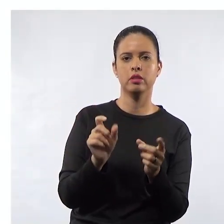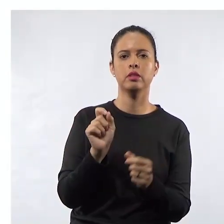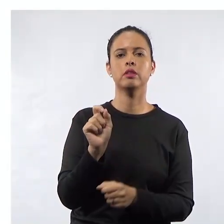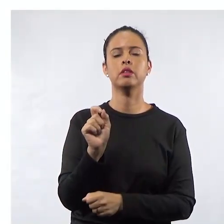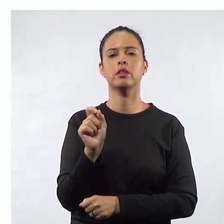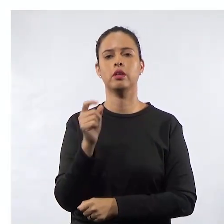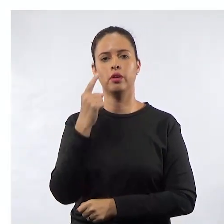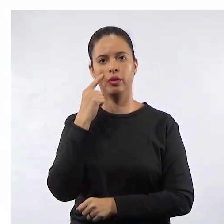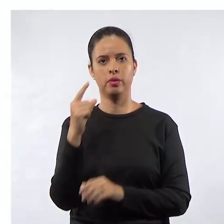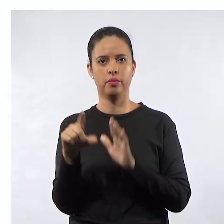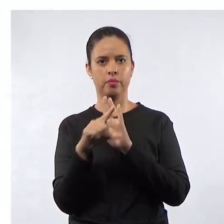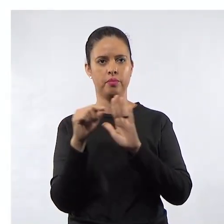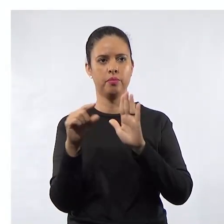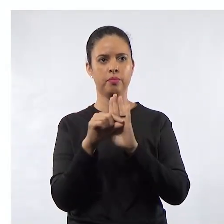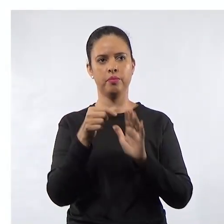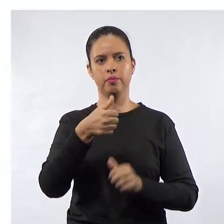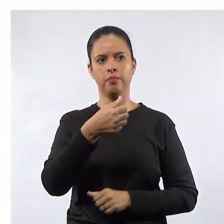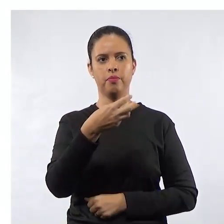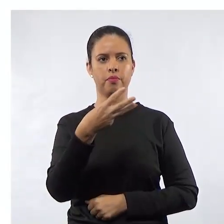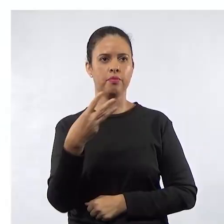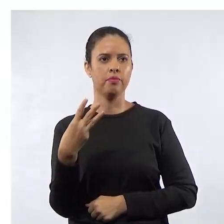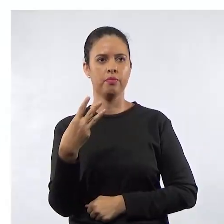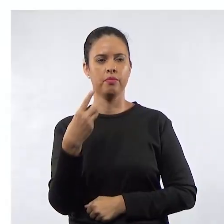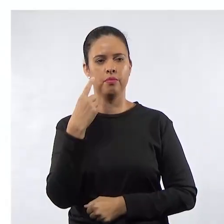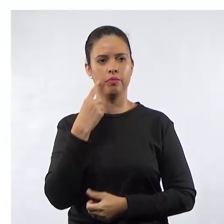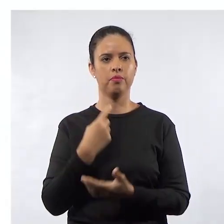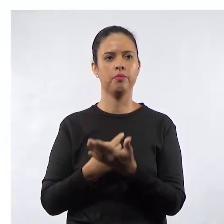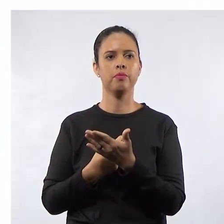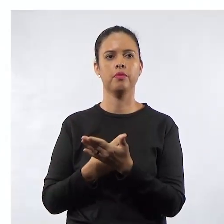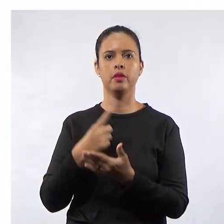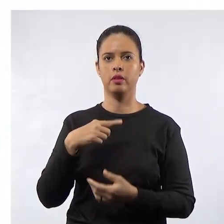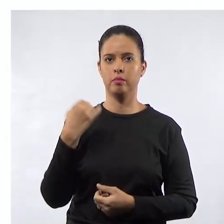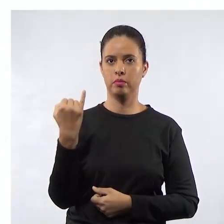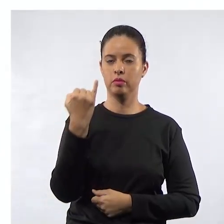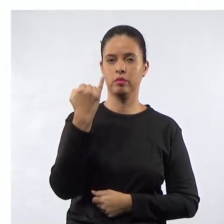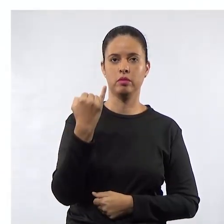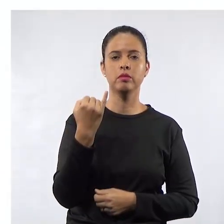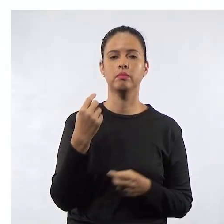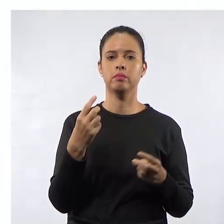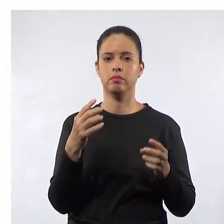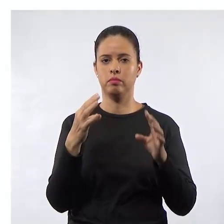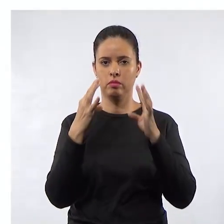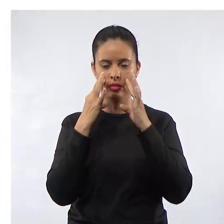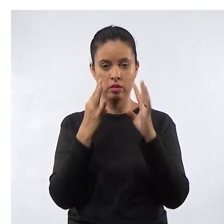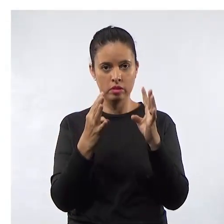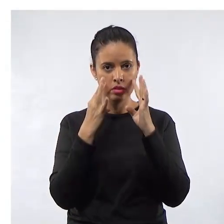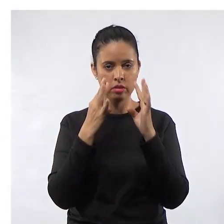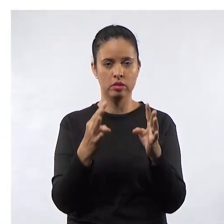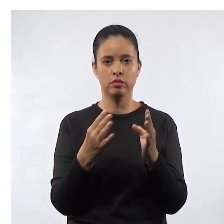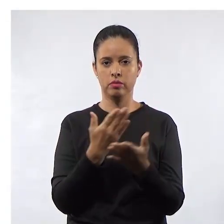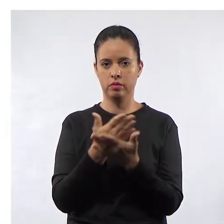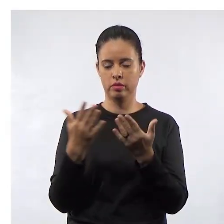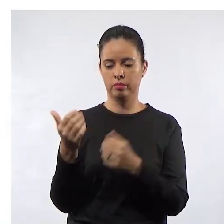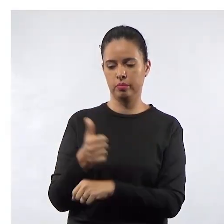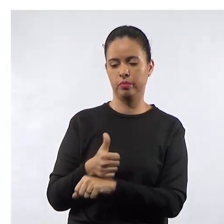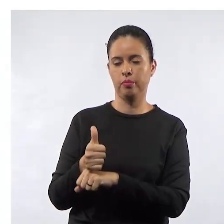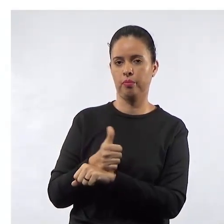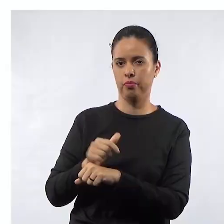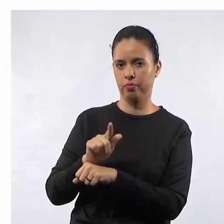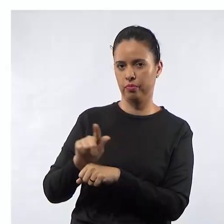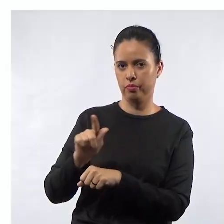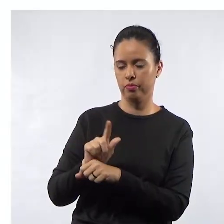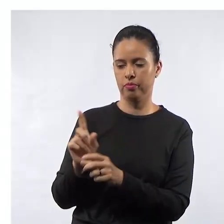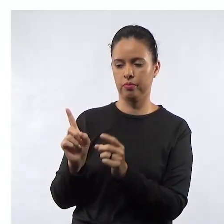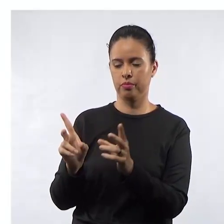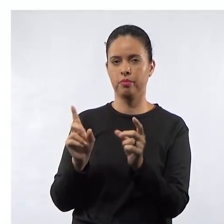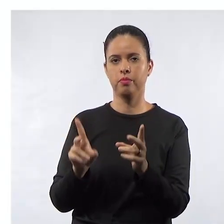tá? Vamos trazer aqui no artigo 13, tá? É muito importante você ter atenção aqui, senhor gestor comercial. Olha